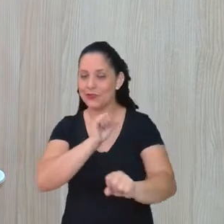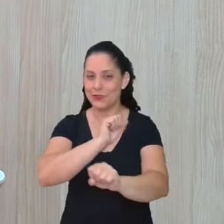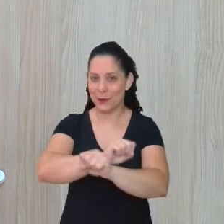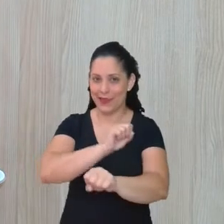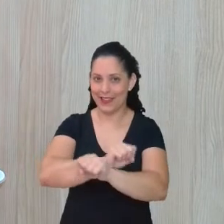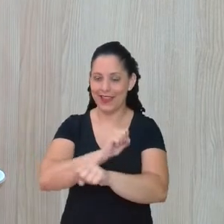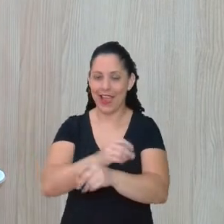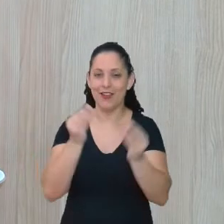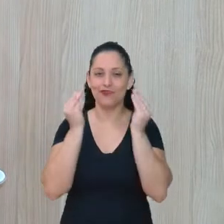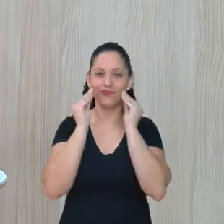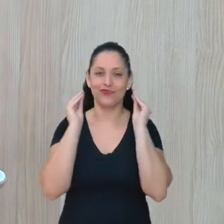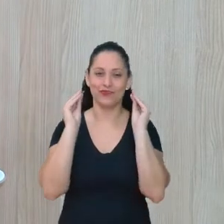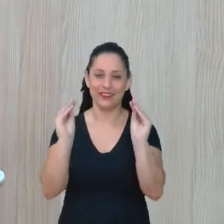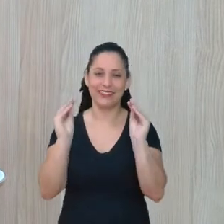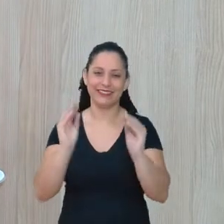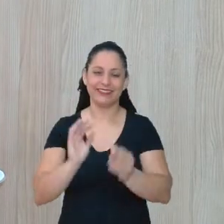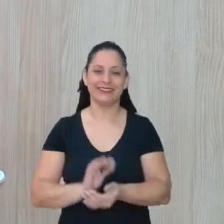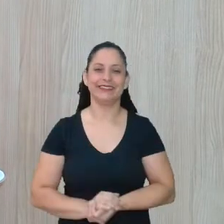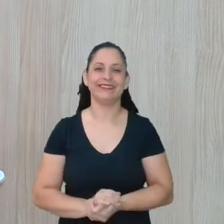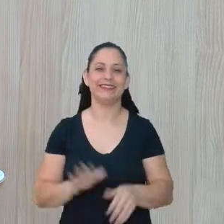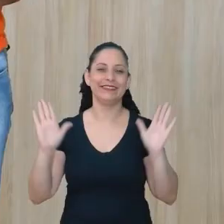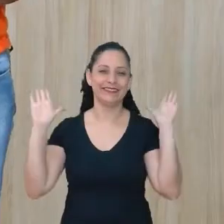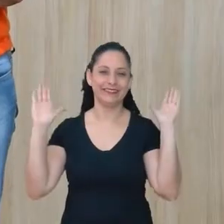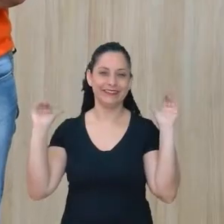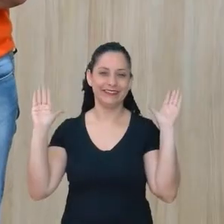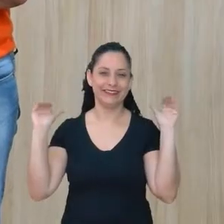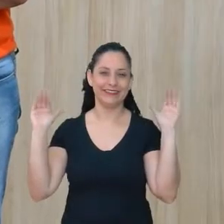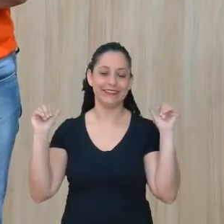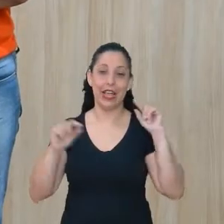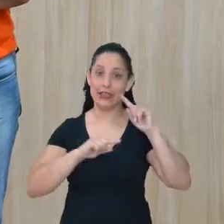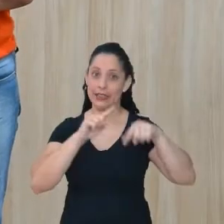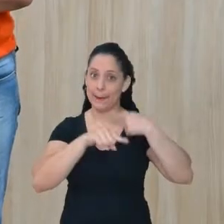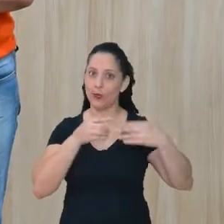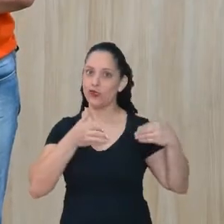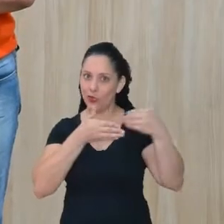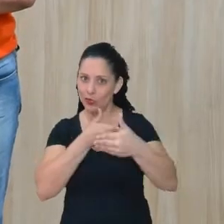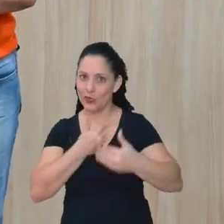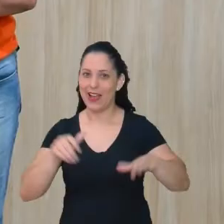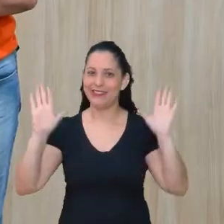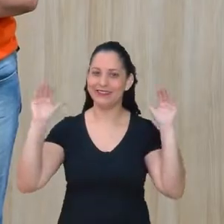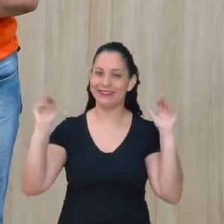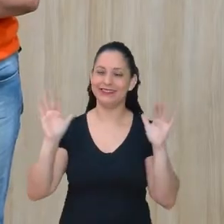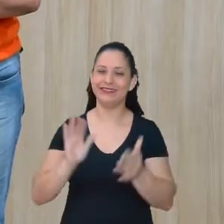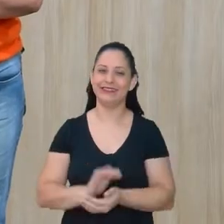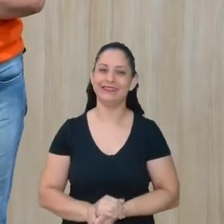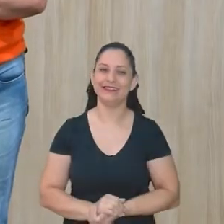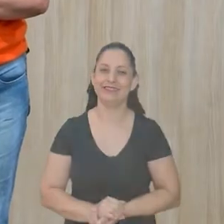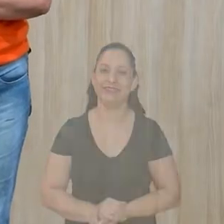próxima aula. Um beijo enorme. Tchau, gente. A gente continua na próxima aula.